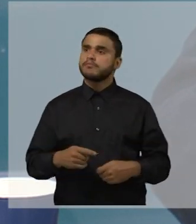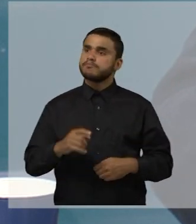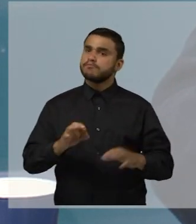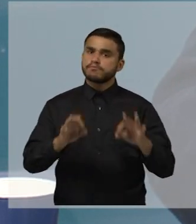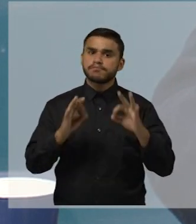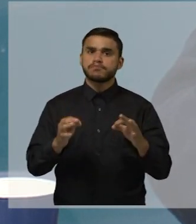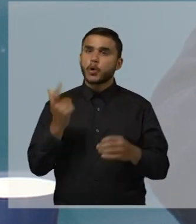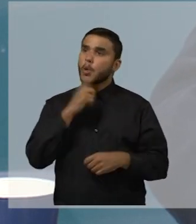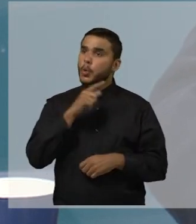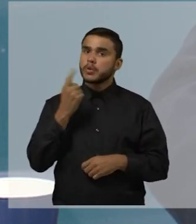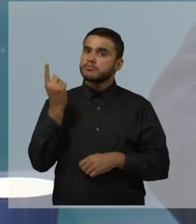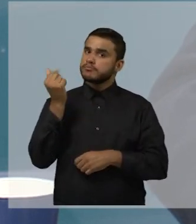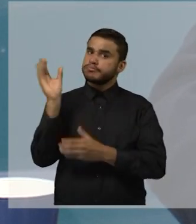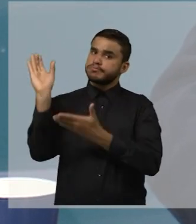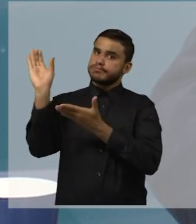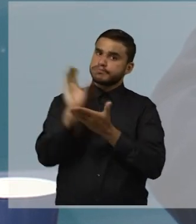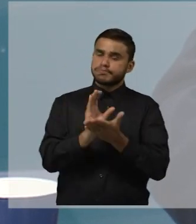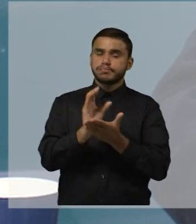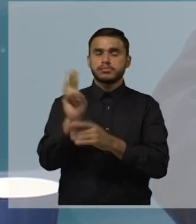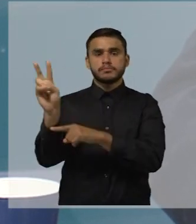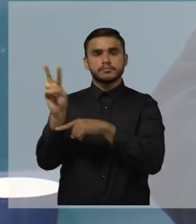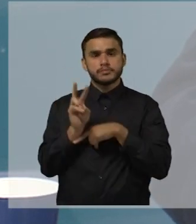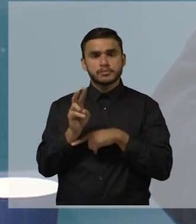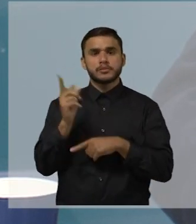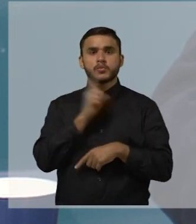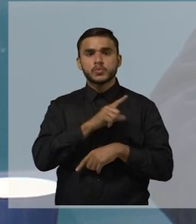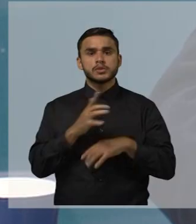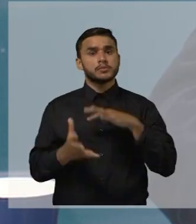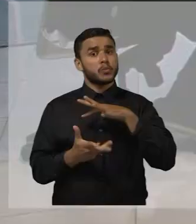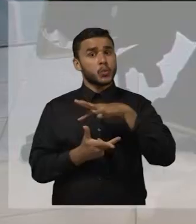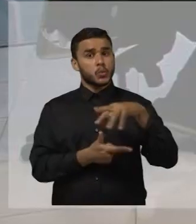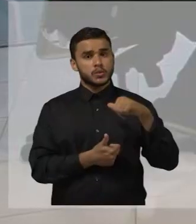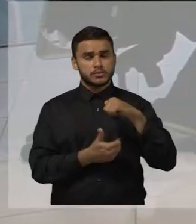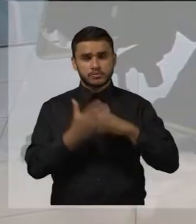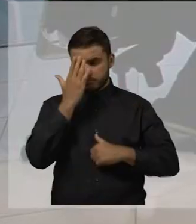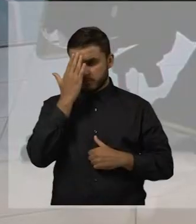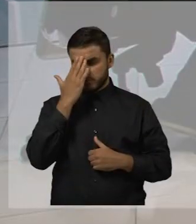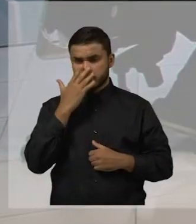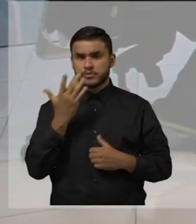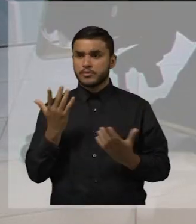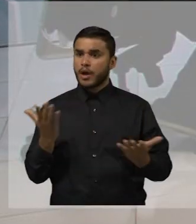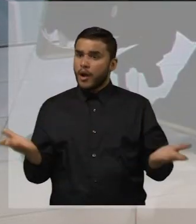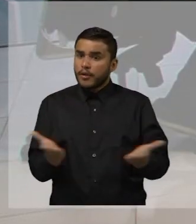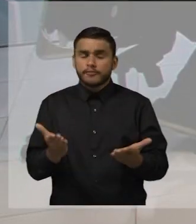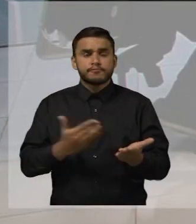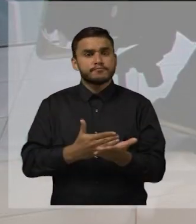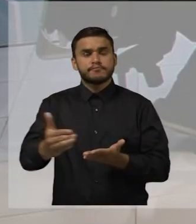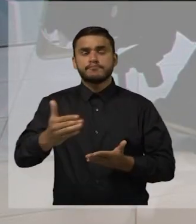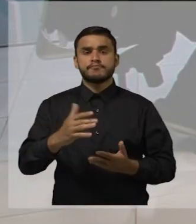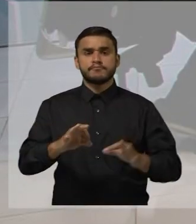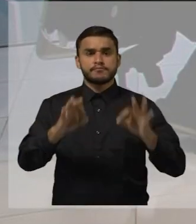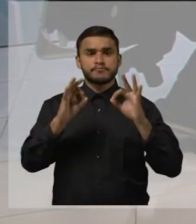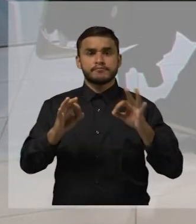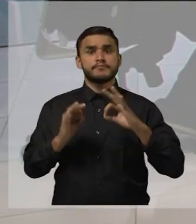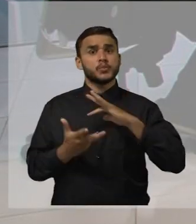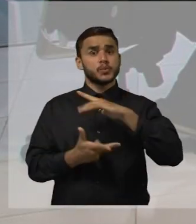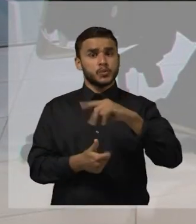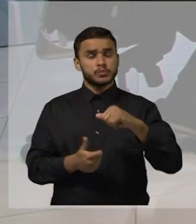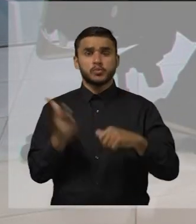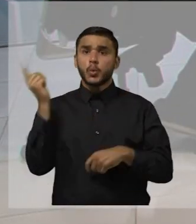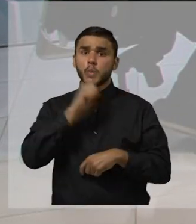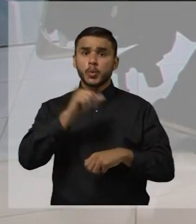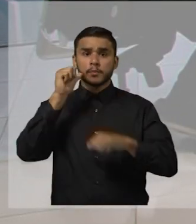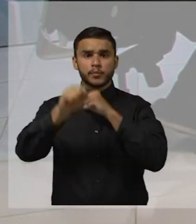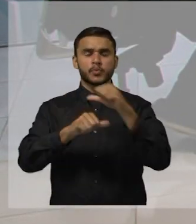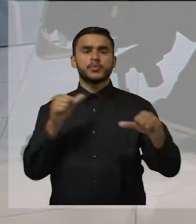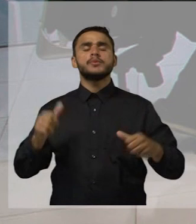capital externo, sobretudo em economia global, dentro desse novo marco da economia no mundo,